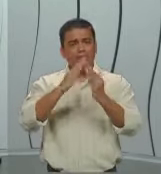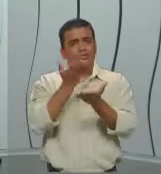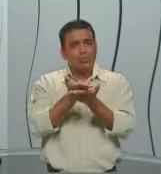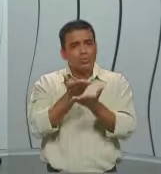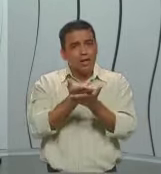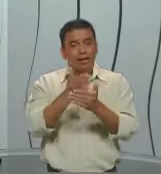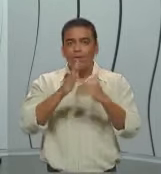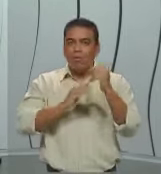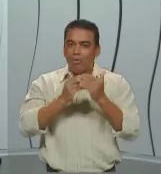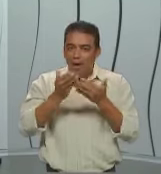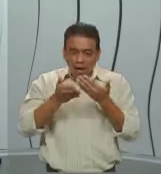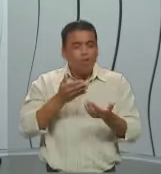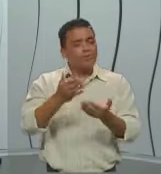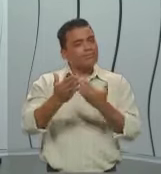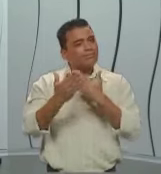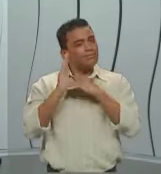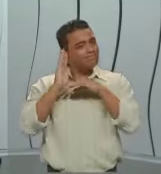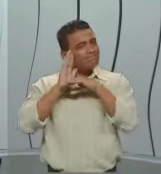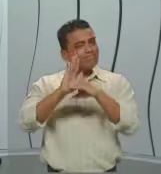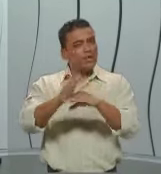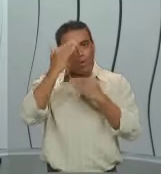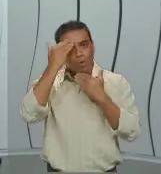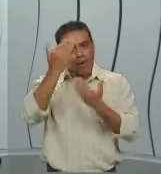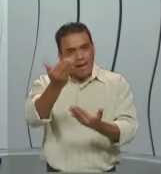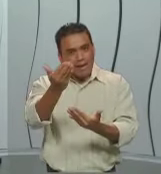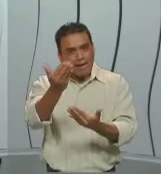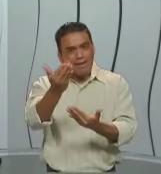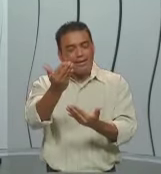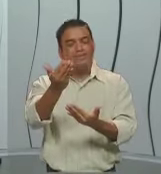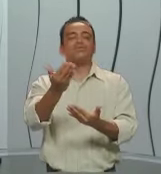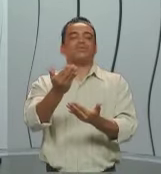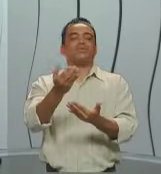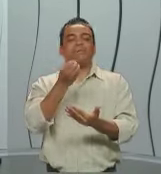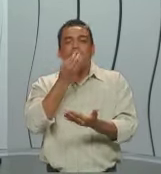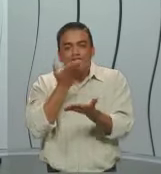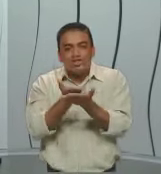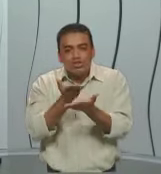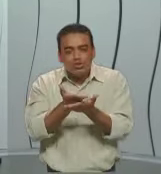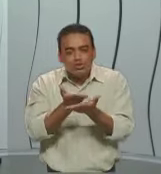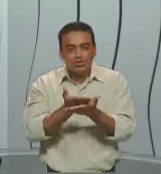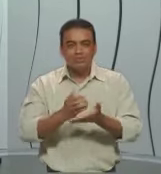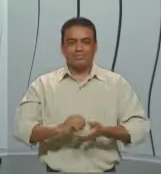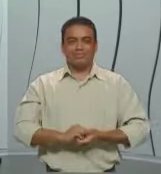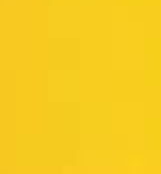qualquer coisa estamos aqui para ajudá-los. Obrigado mais uma vez e bons estudos!